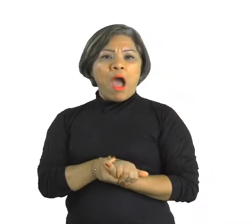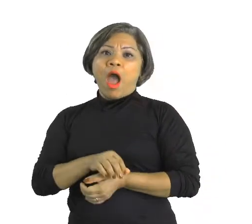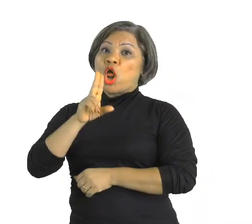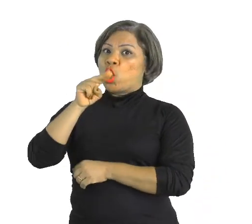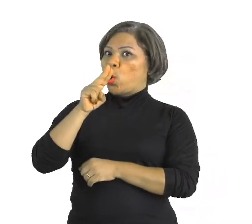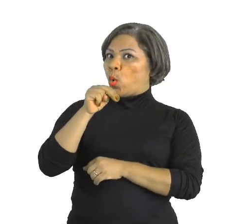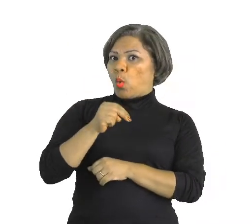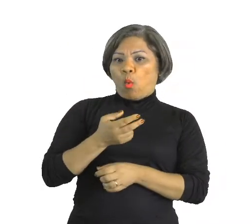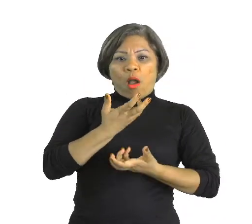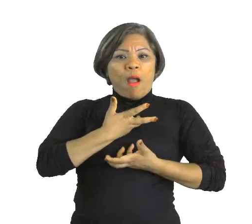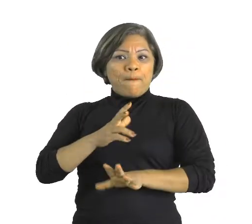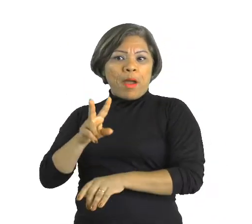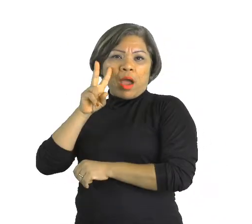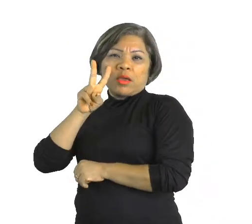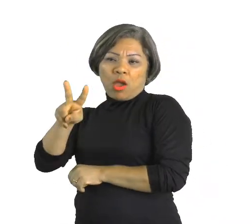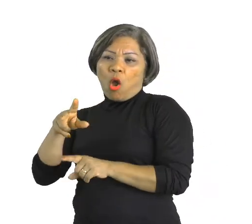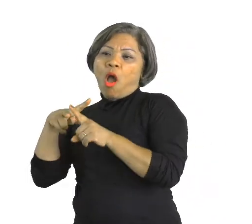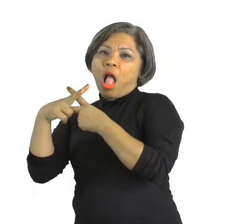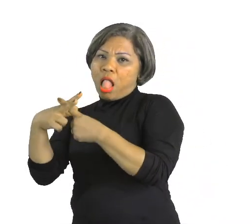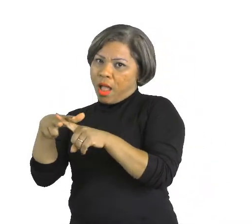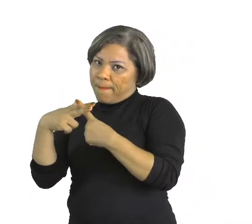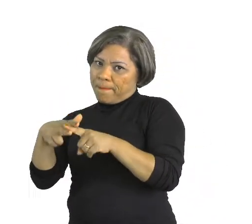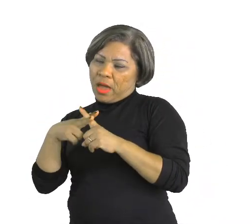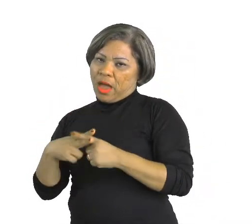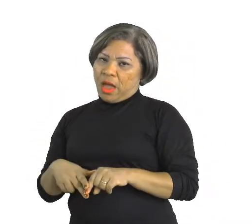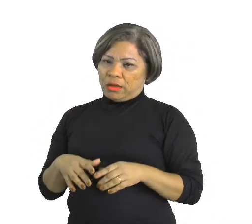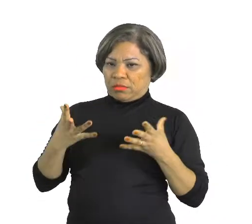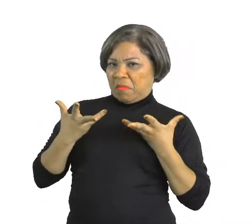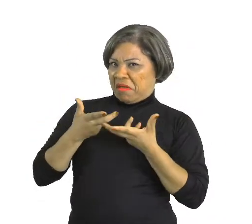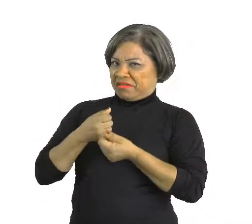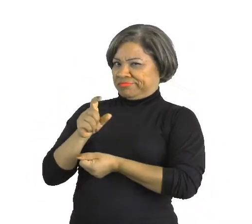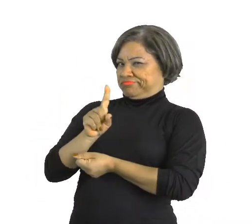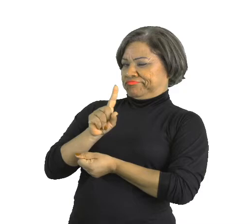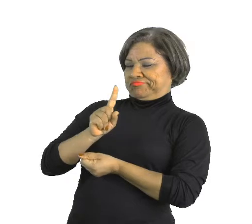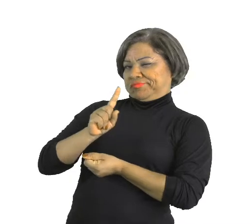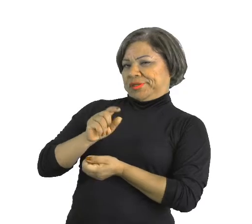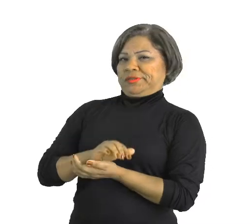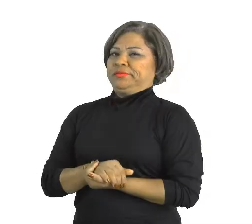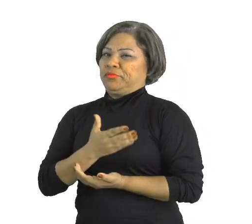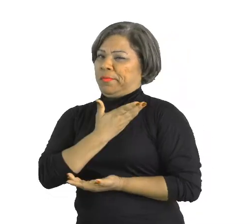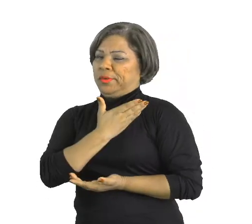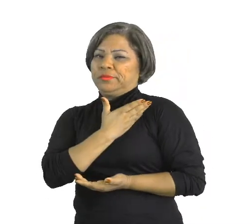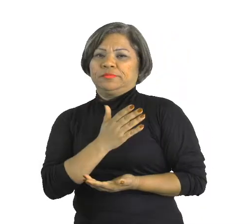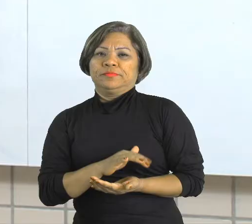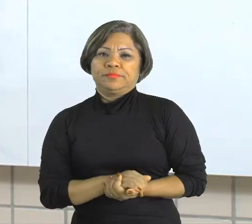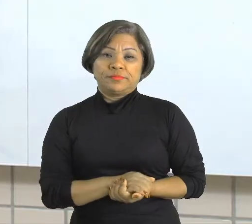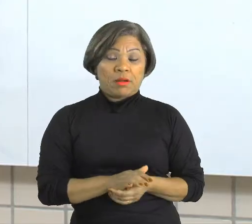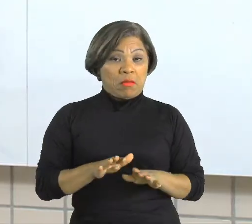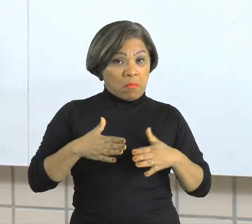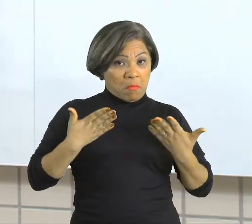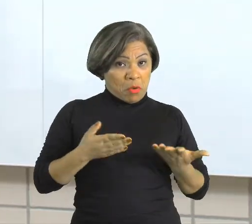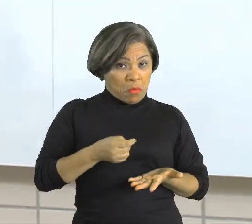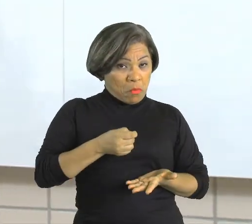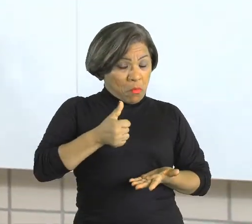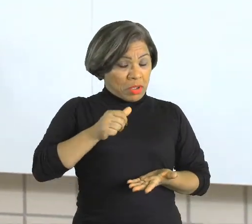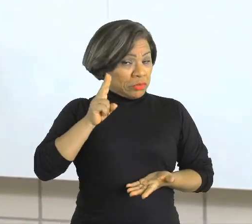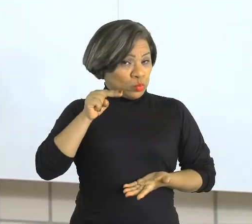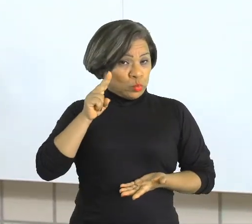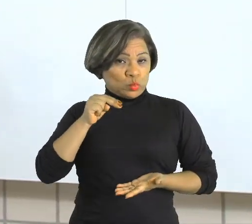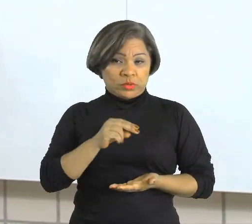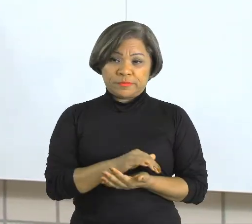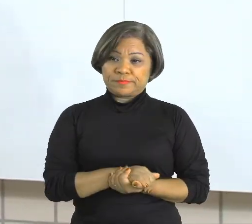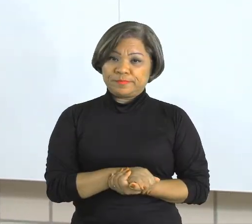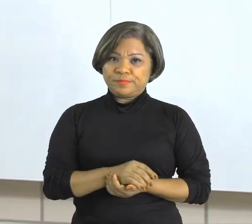de amigos na fazenda Fricutico. Bem, quase nunca. Olha só, a capa